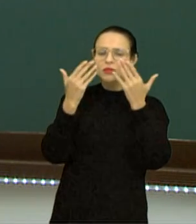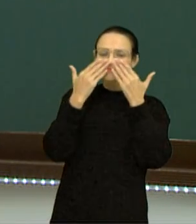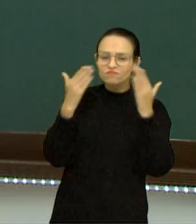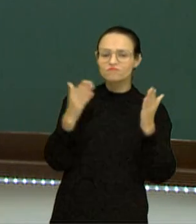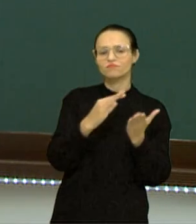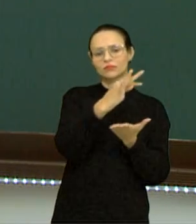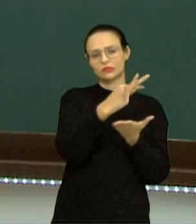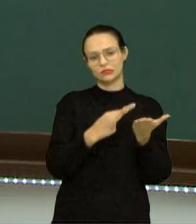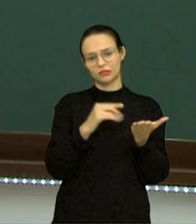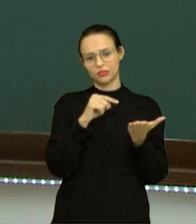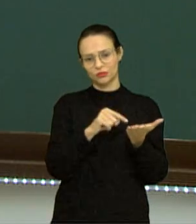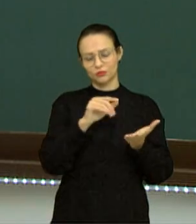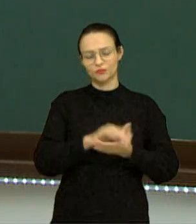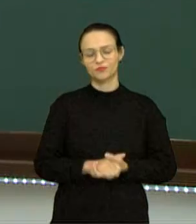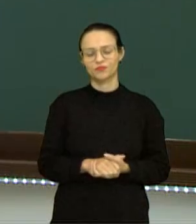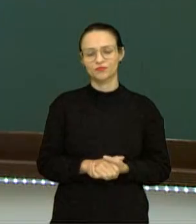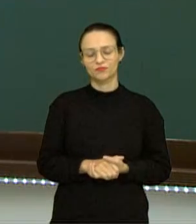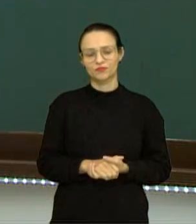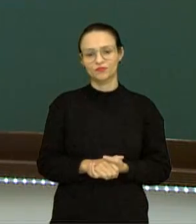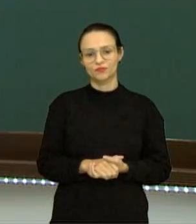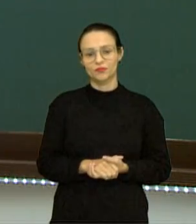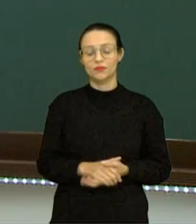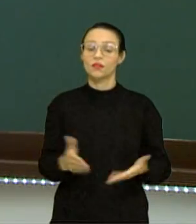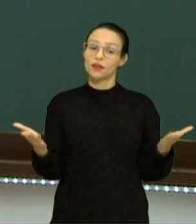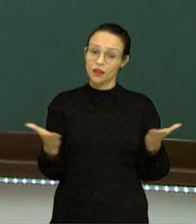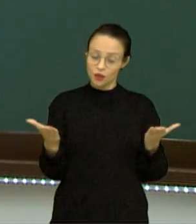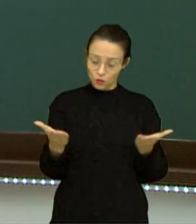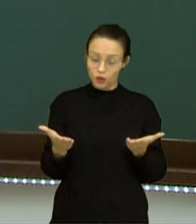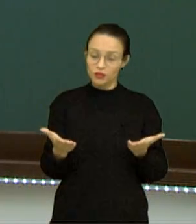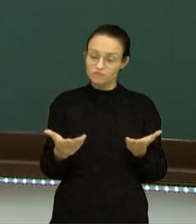implícitas em um texto. Agora sim,